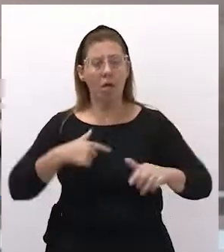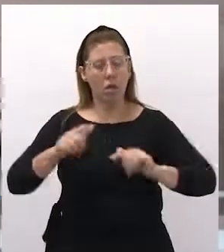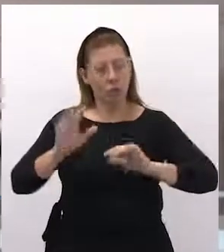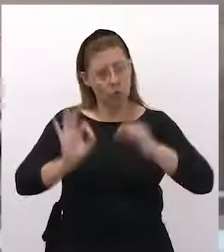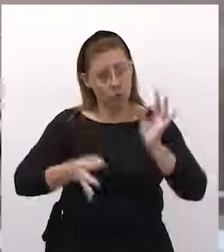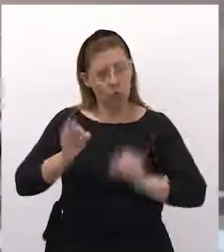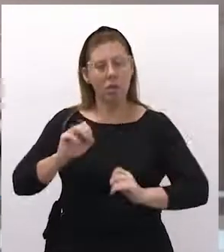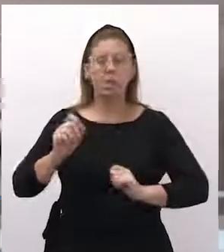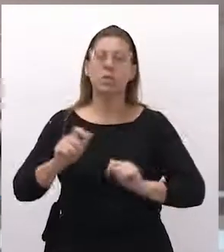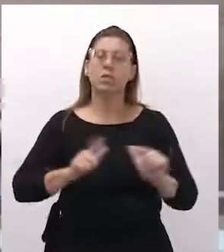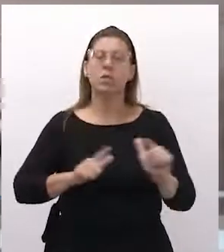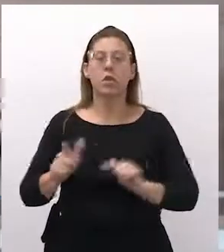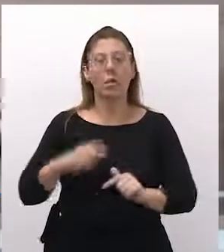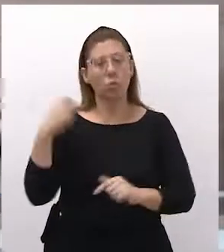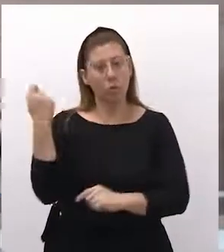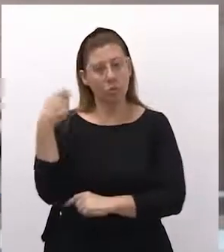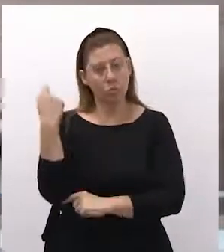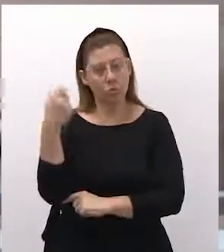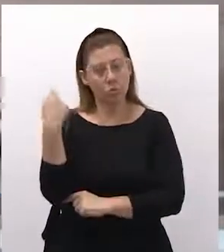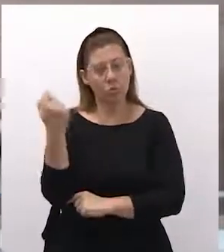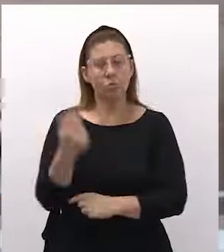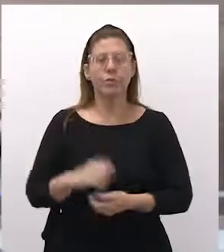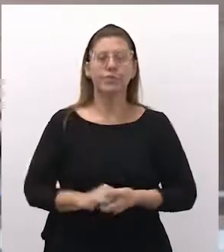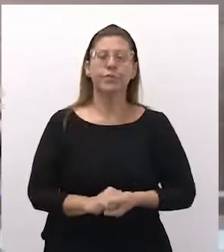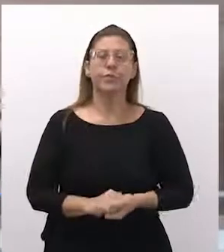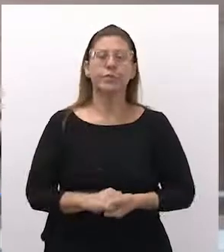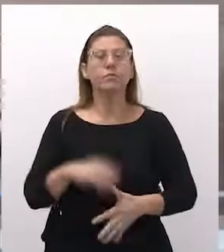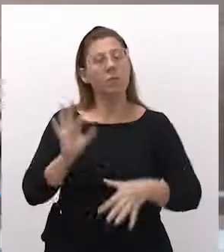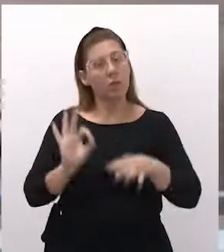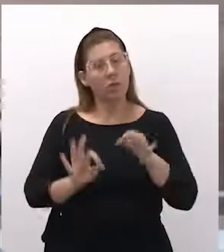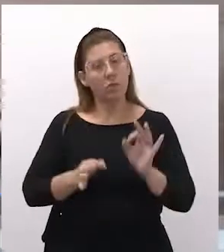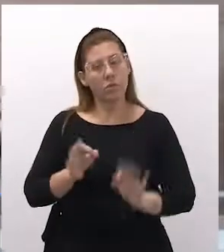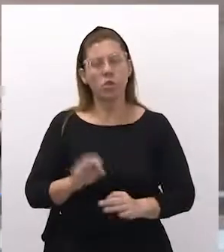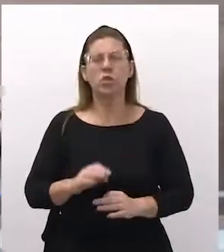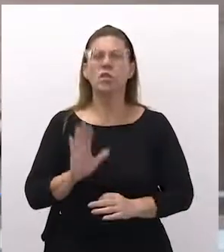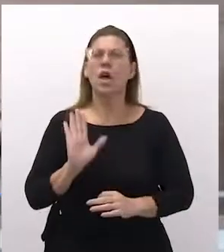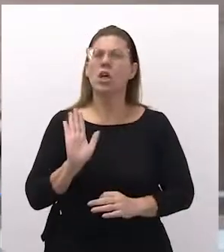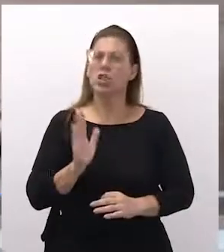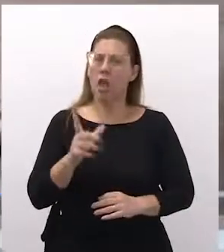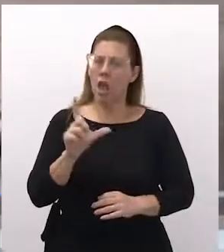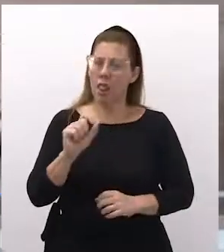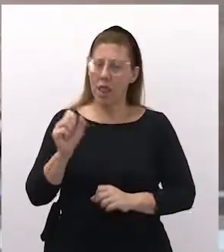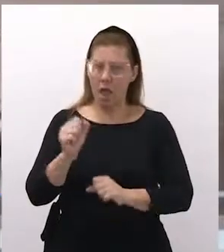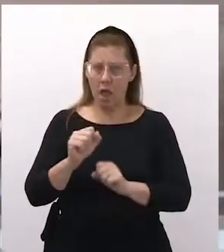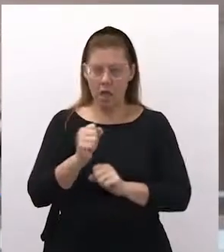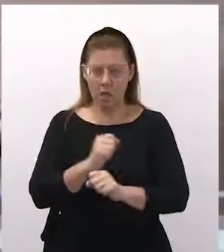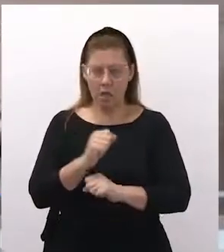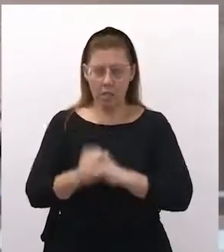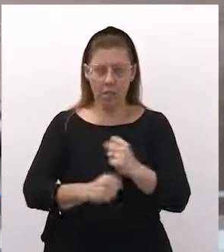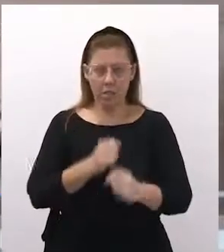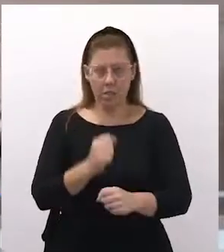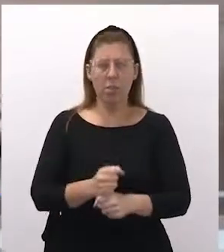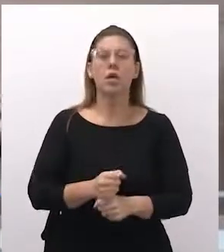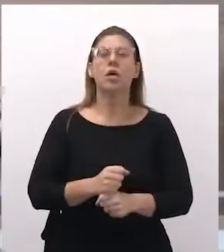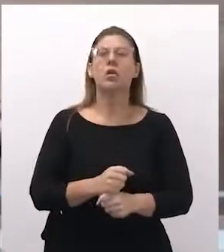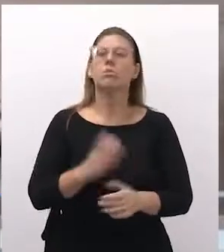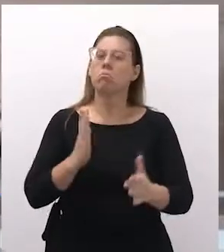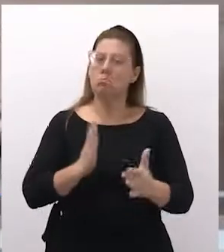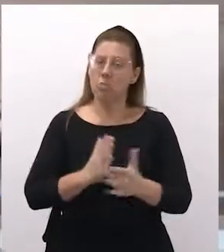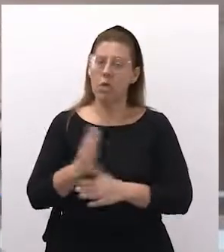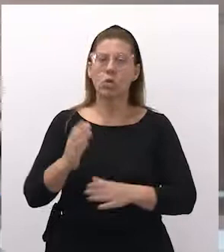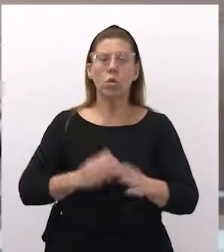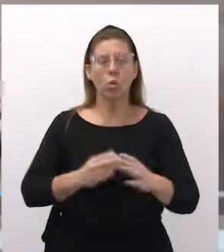trabalho aqui no Rio Grande do Sul. Sou juíza do trabalho há 10 anos, passei no concurso, inclusive, em Campinas, fiquei